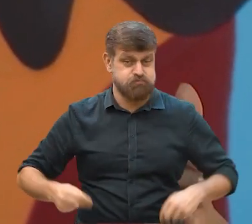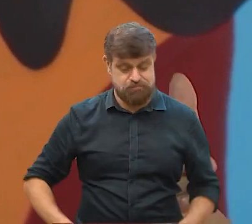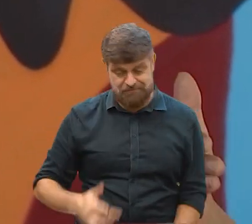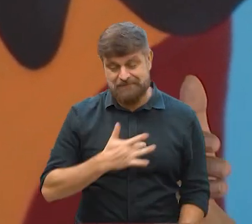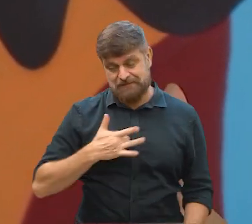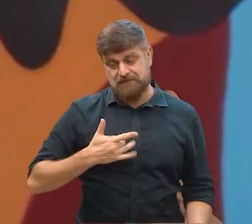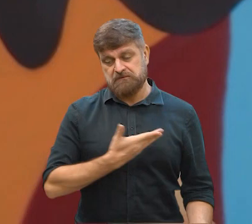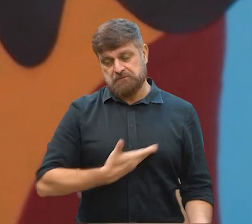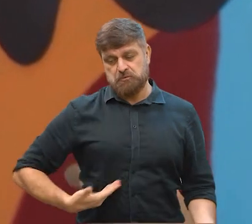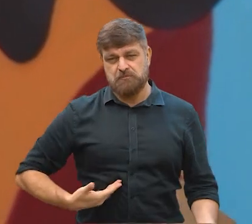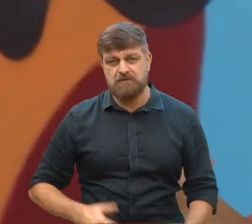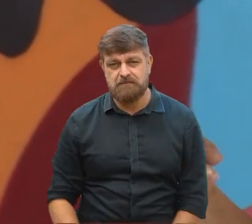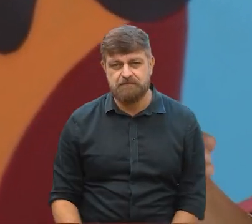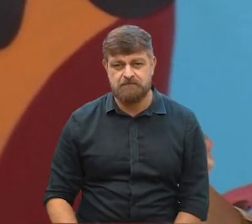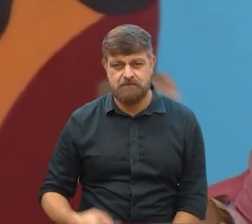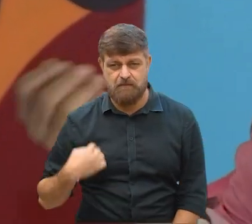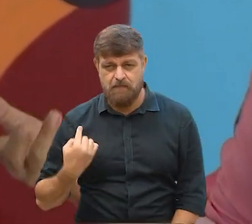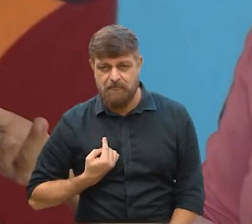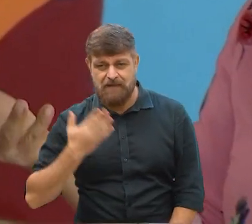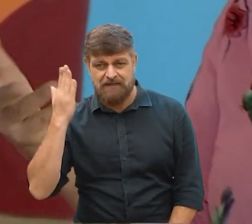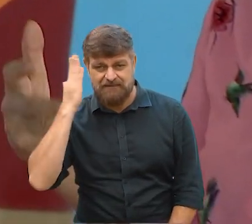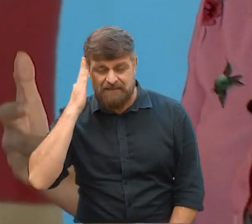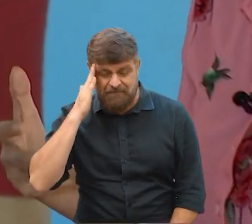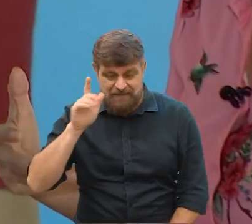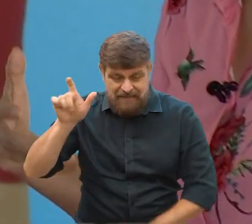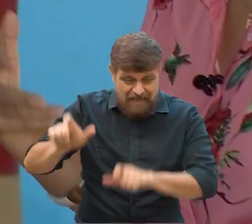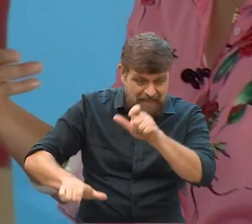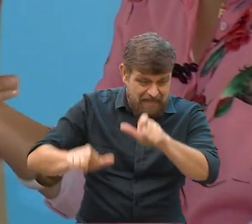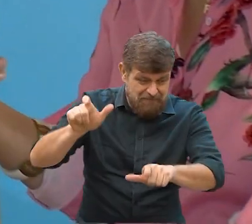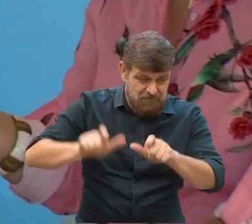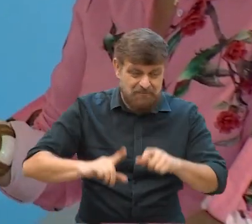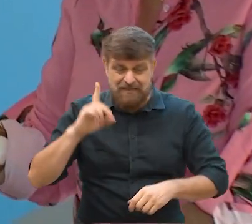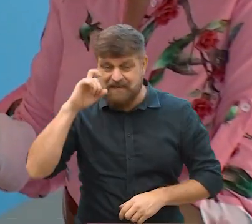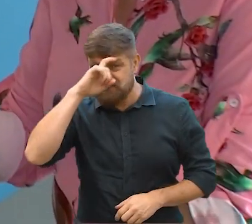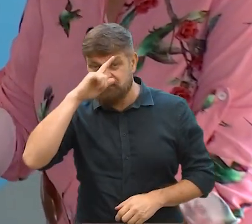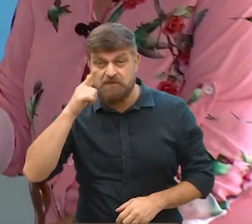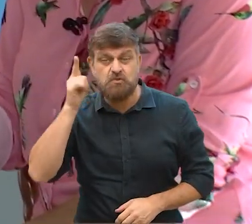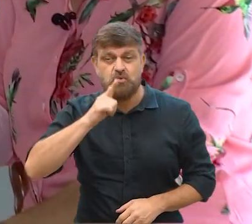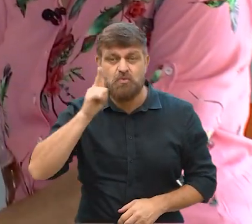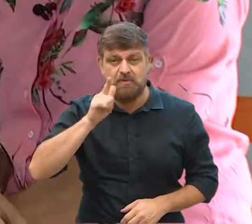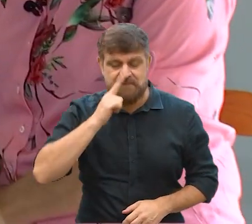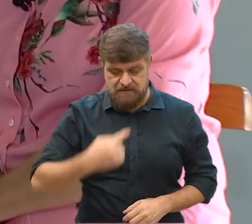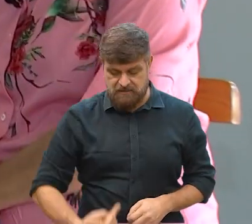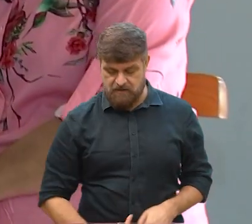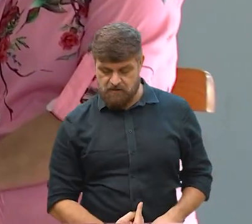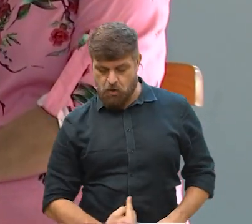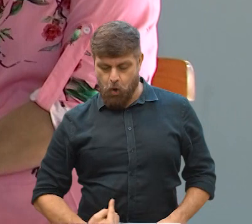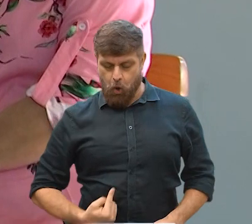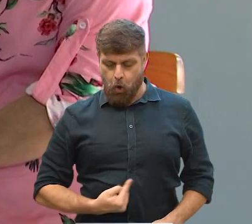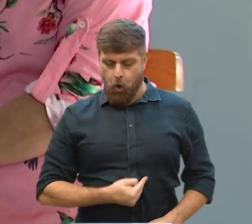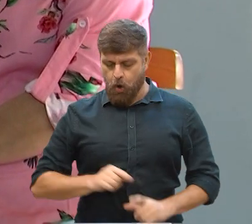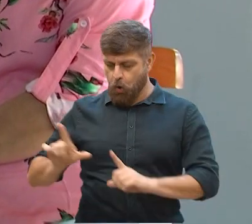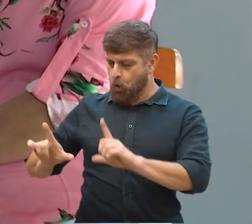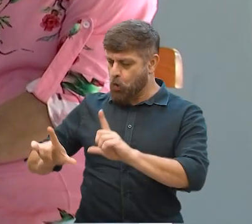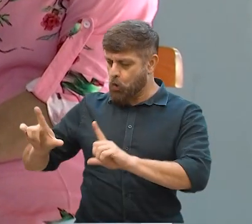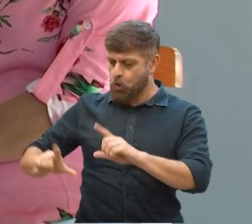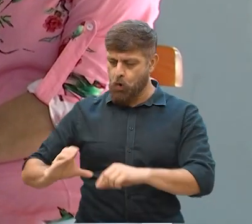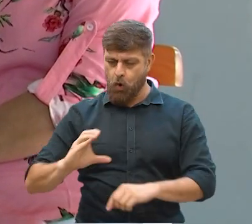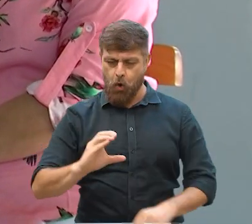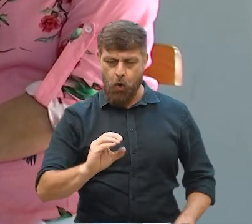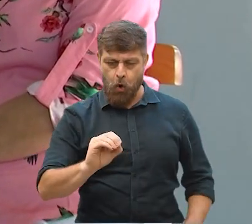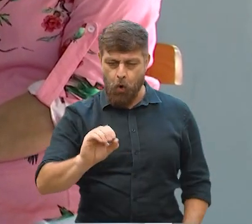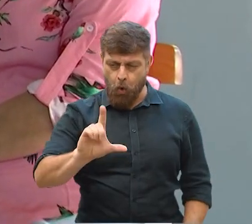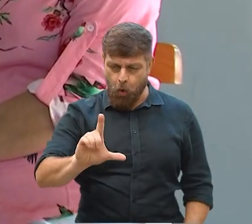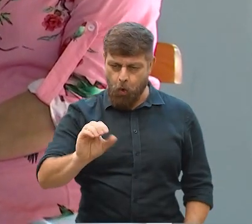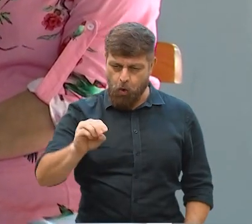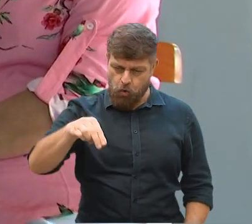de nós sabermos que o custo para muitas pessoas seria difícil de um exame como esse, de uma colonoscopia,